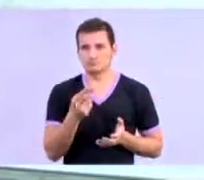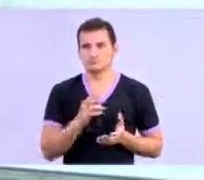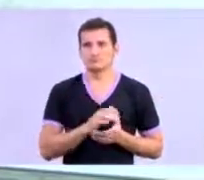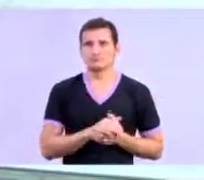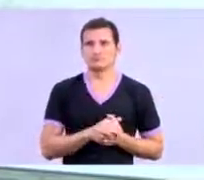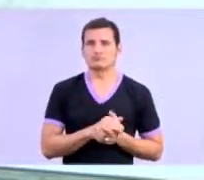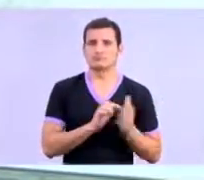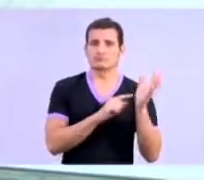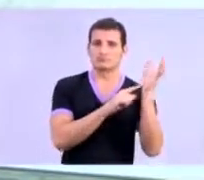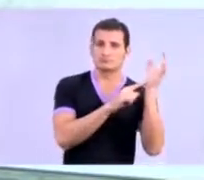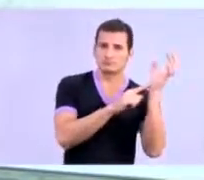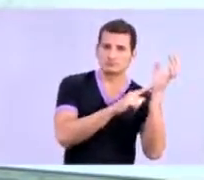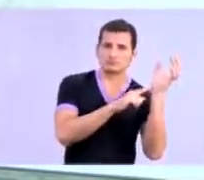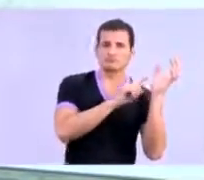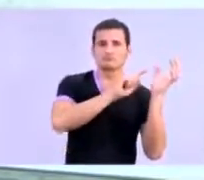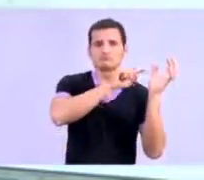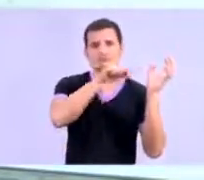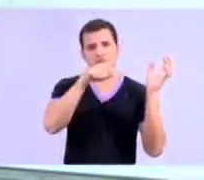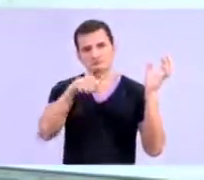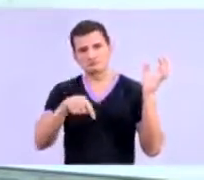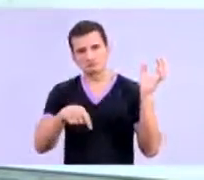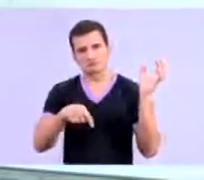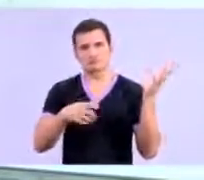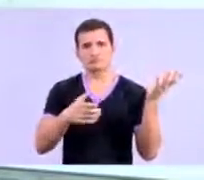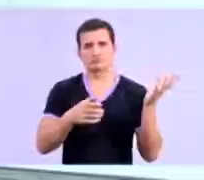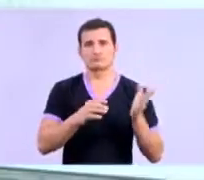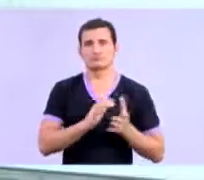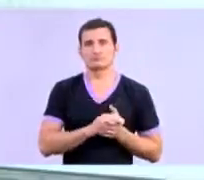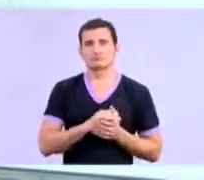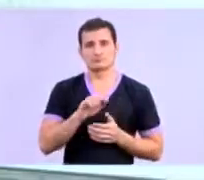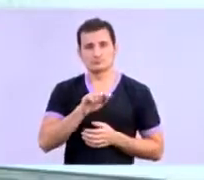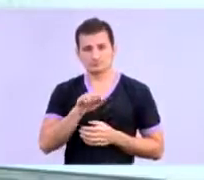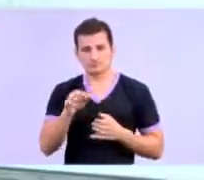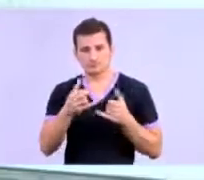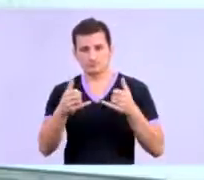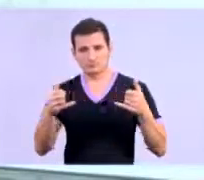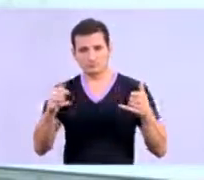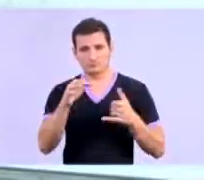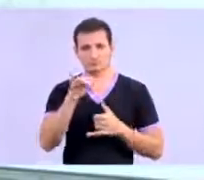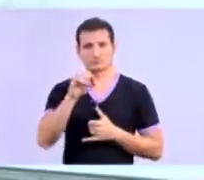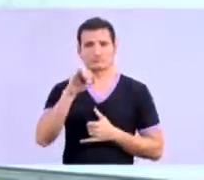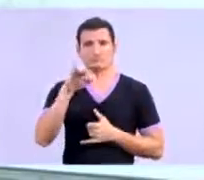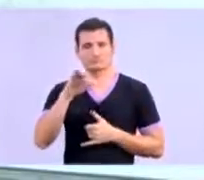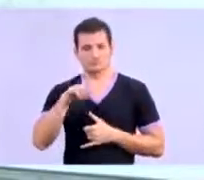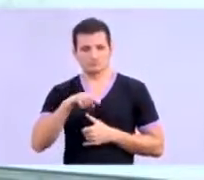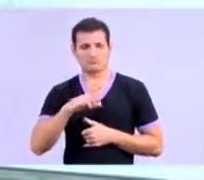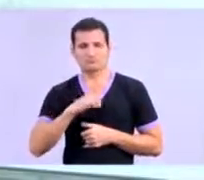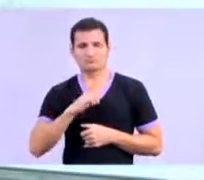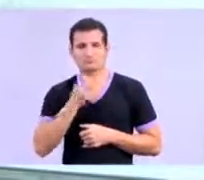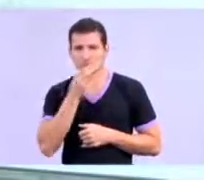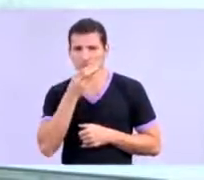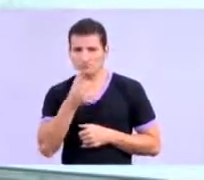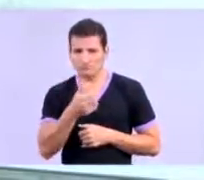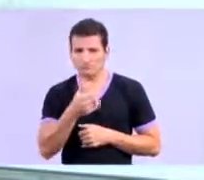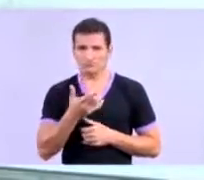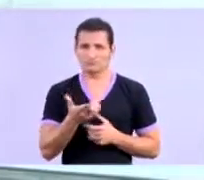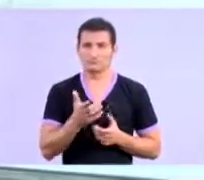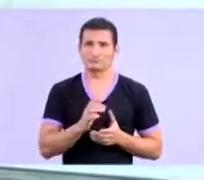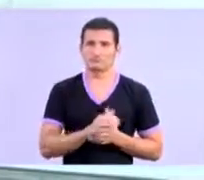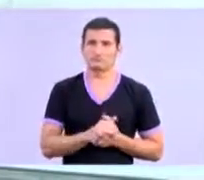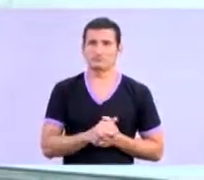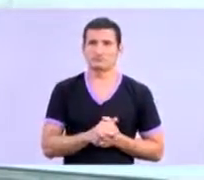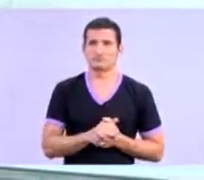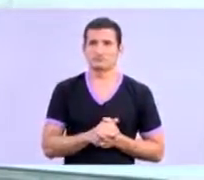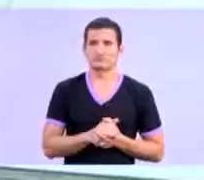da rede sem fio está chegando aqui, vimos que o meio físico está atendendo, está funcional e tal, opa,